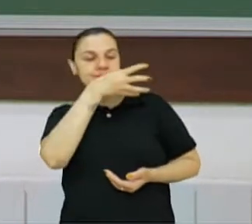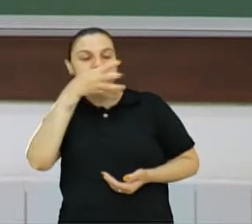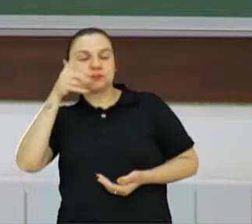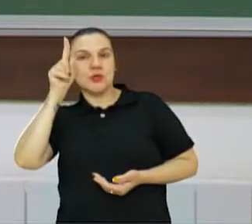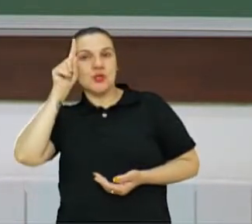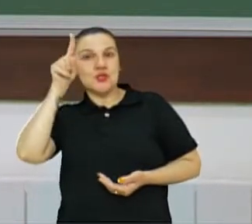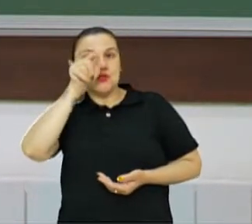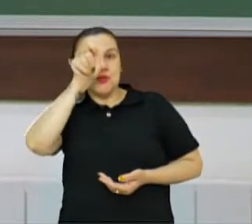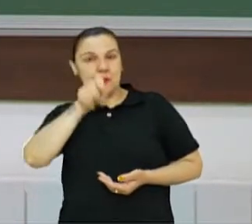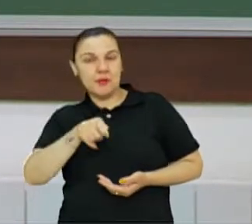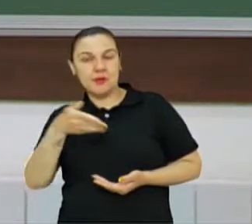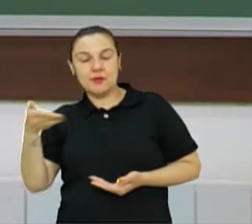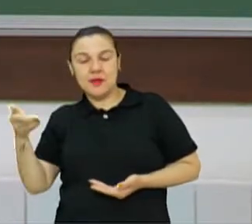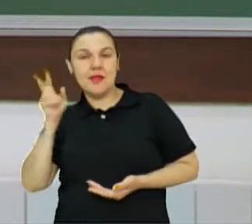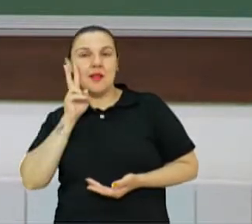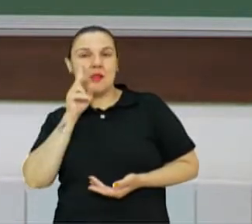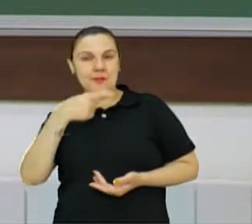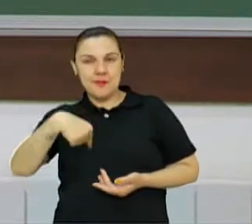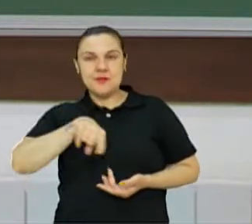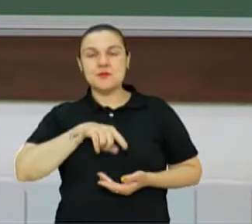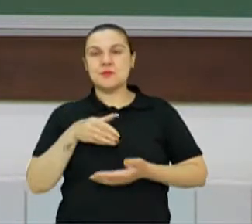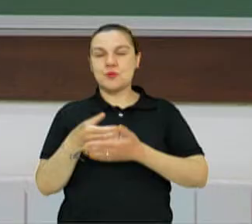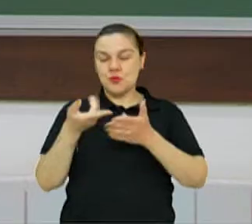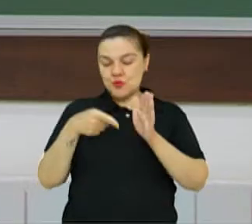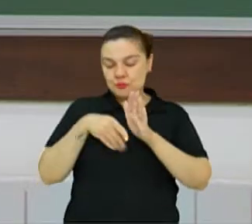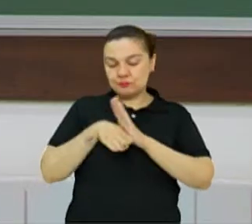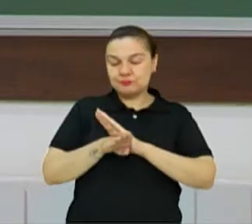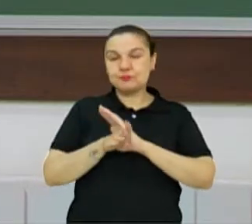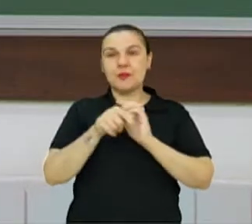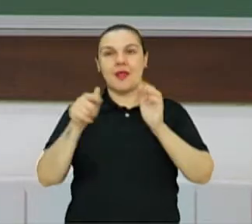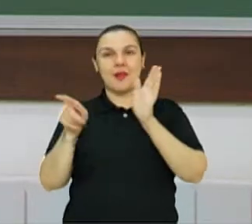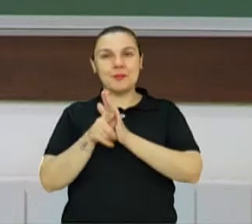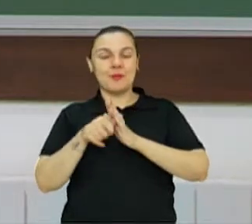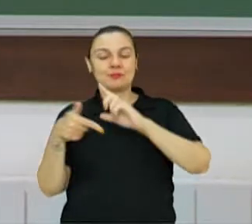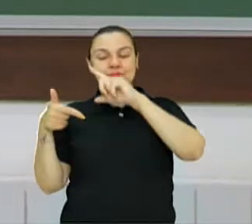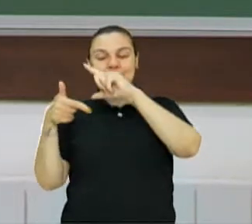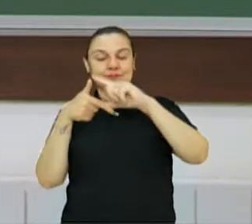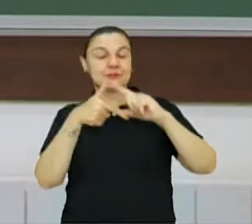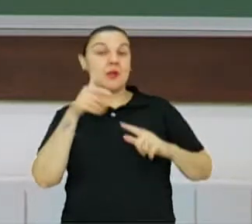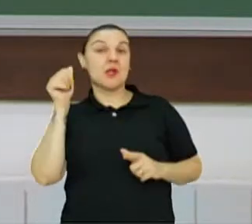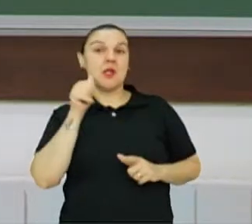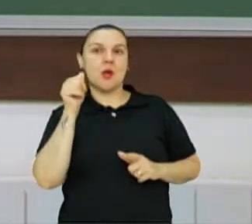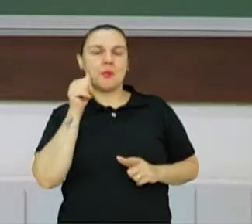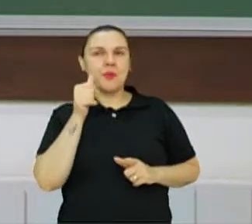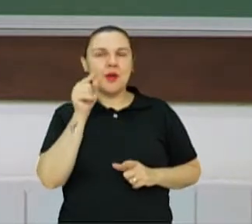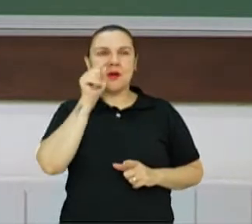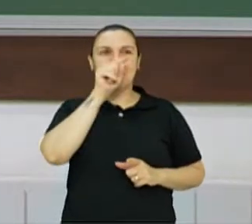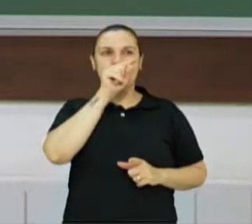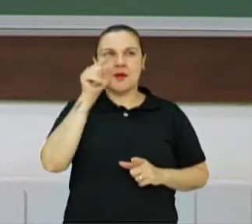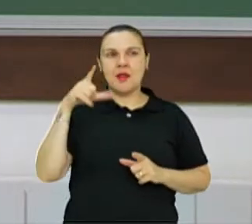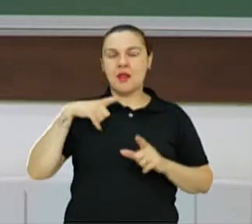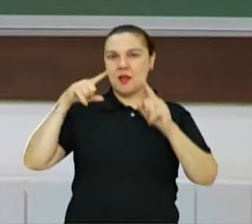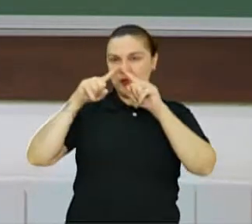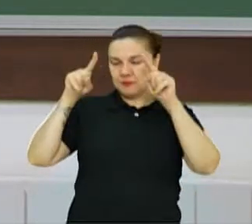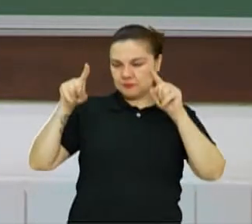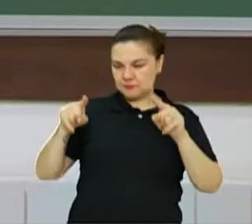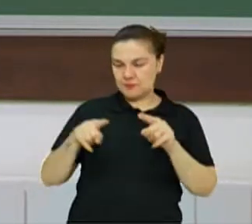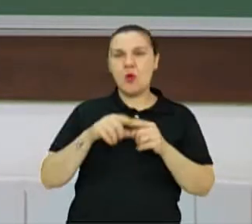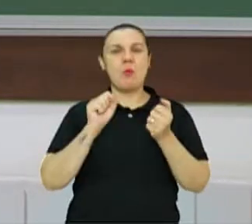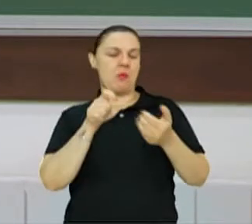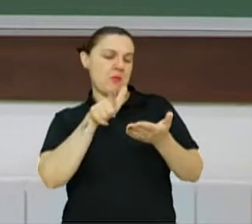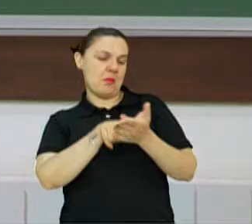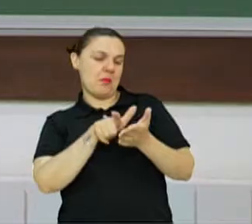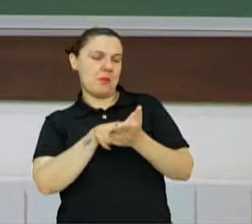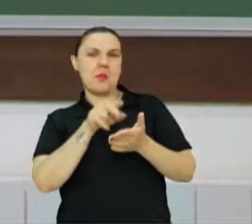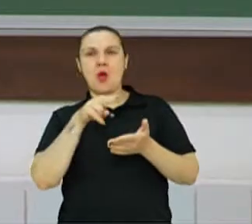métodos comportamentais que a gente estudou? Da tabelinha, que é aquele método em que a mulher ela tem um calendário, né? Pode ser no